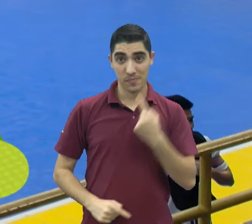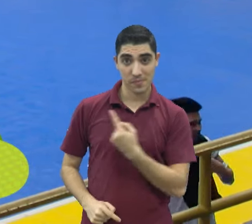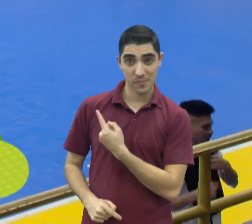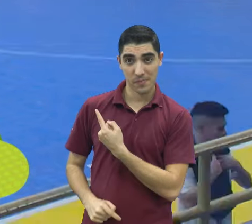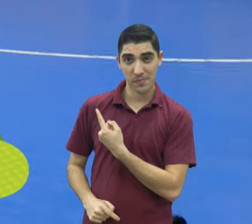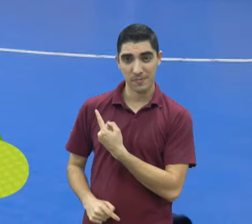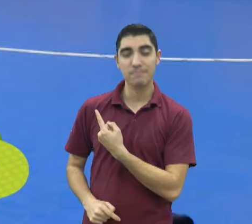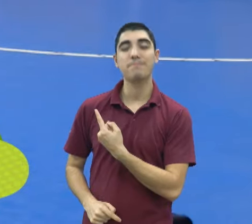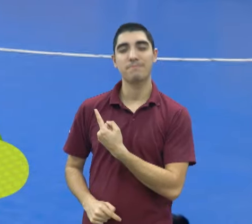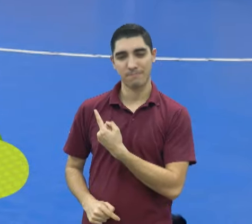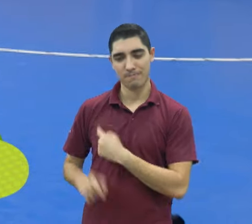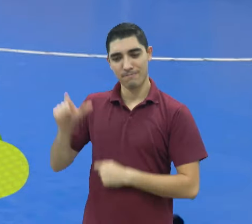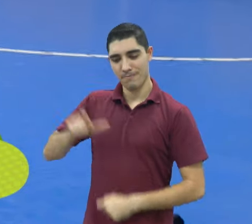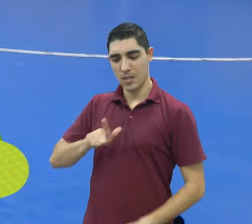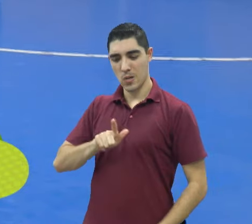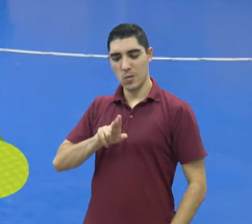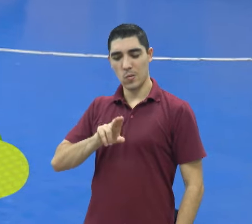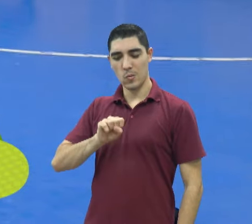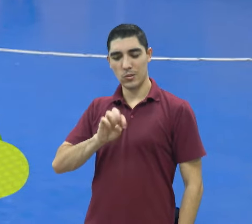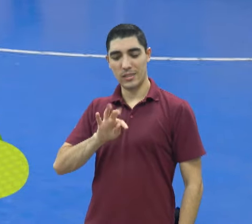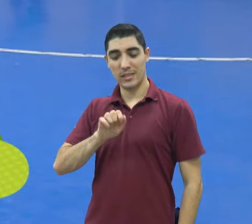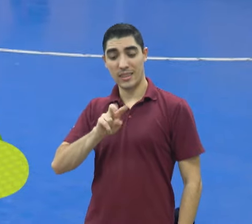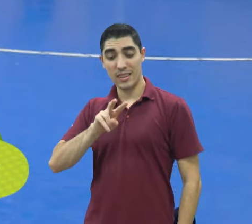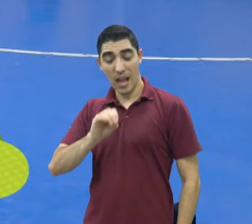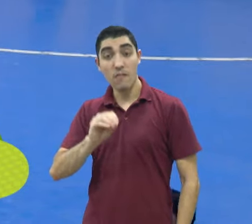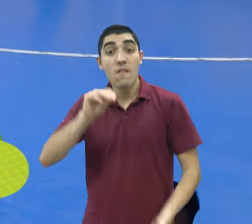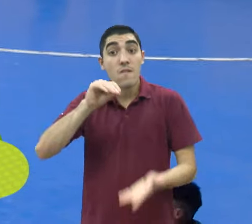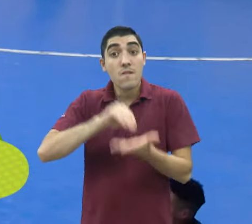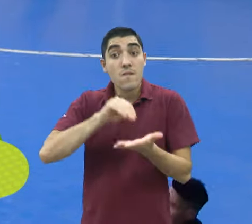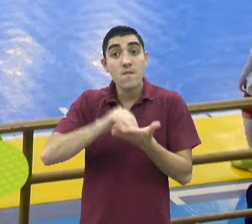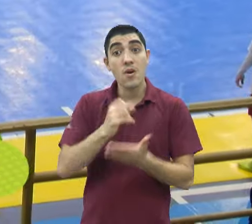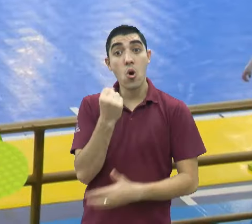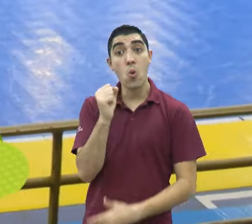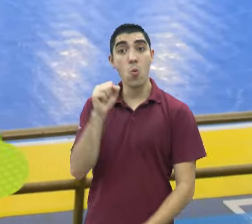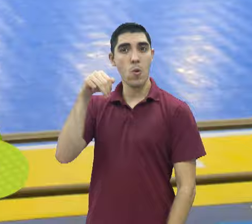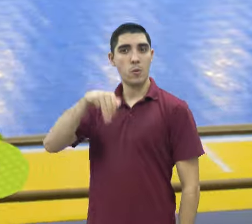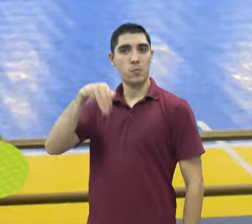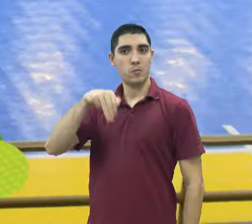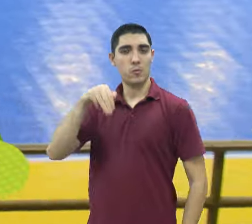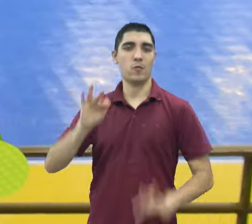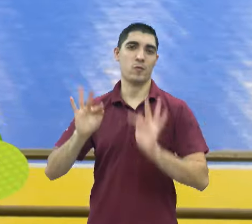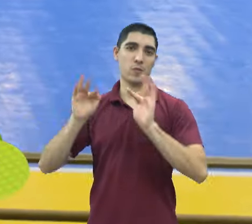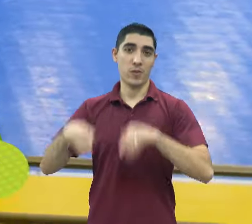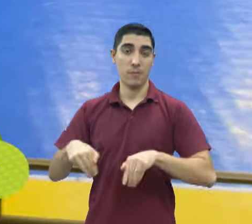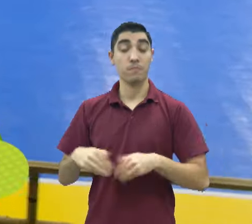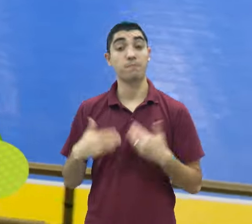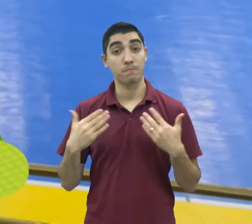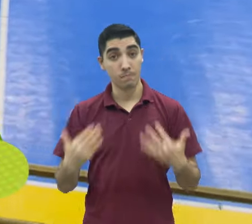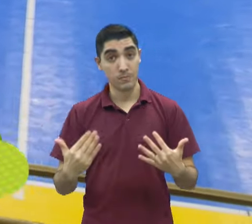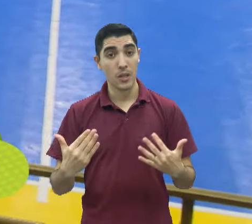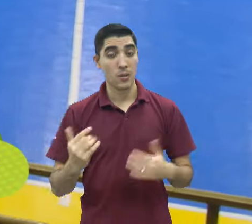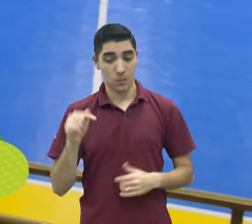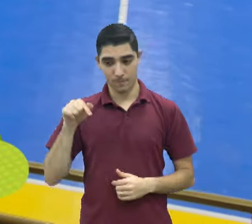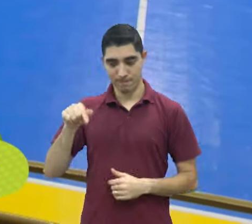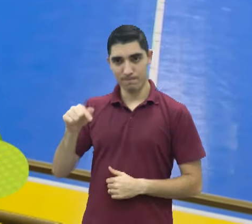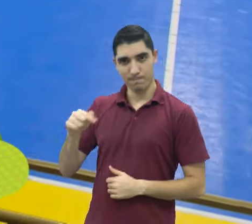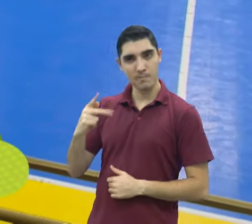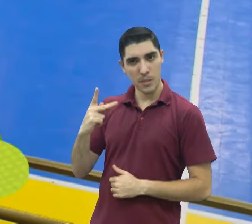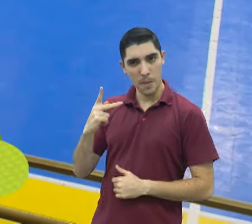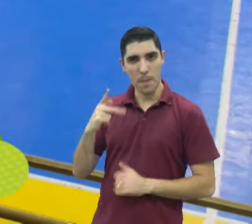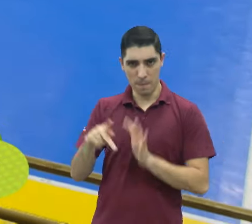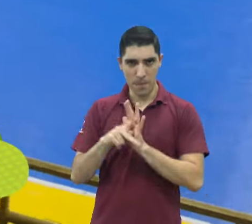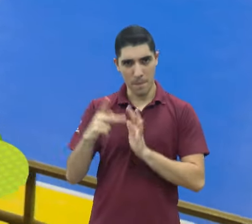com Gustavo faltando 8 minutos e meio para o intervalo. Precisando virar o placar para levar a decisão para